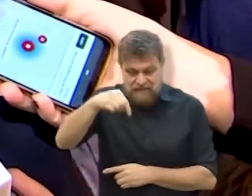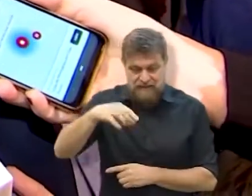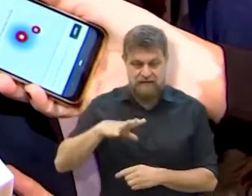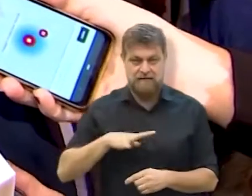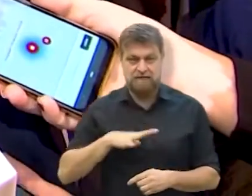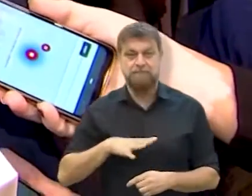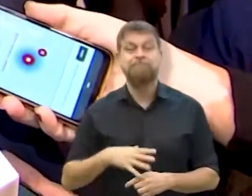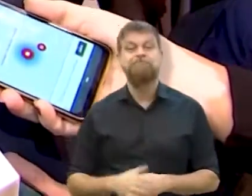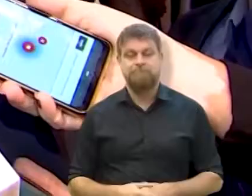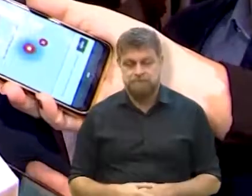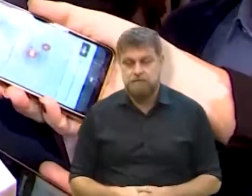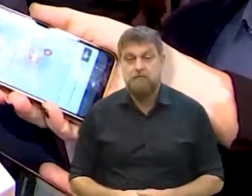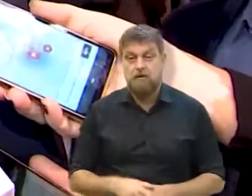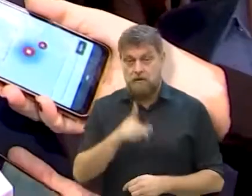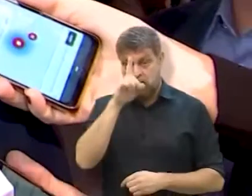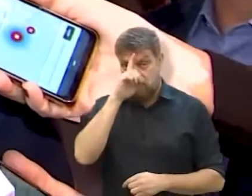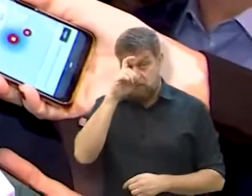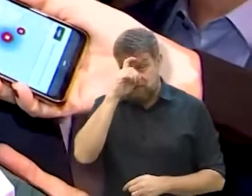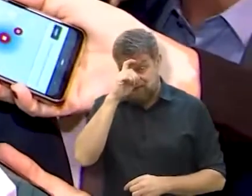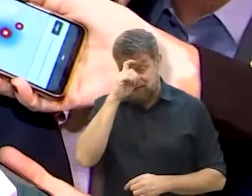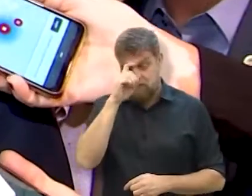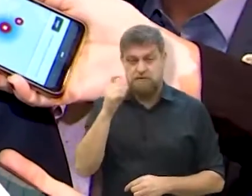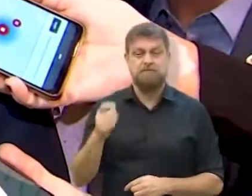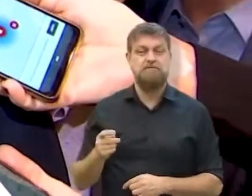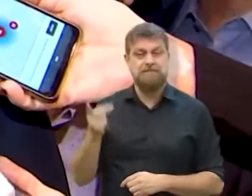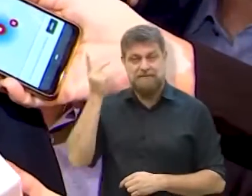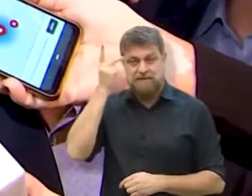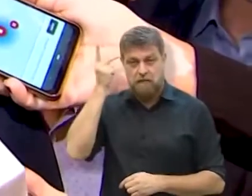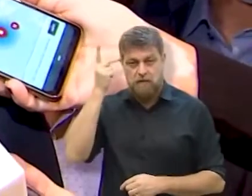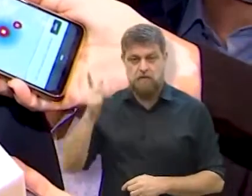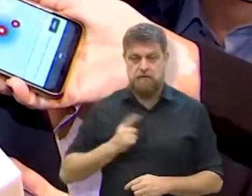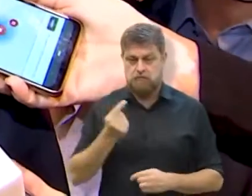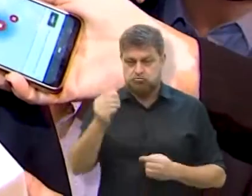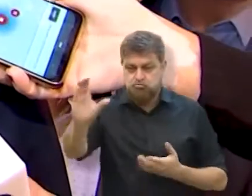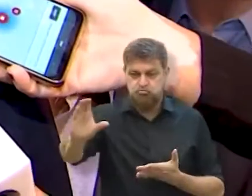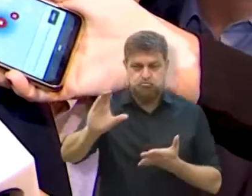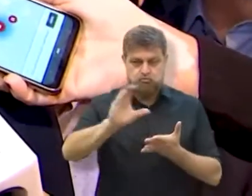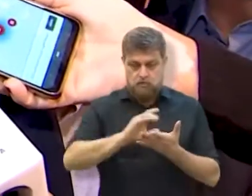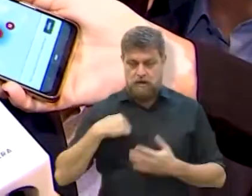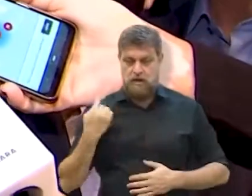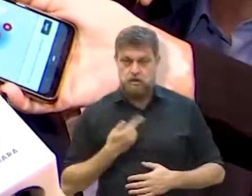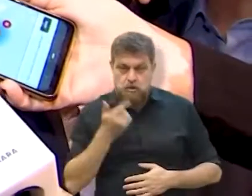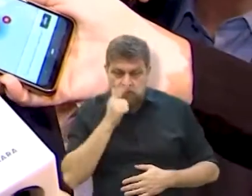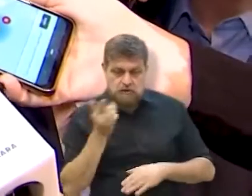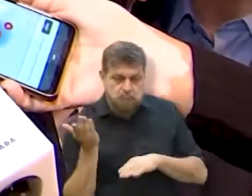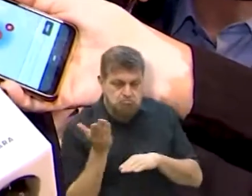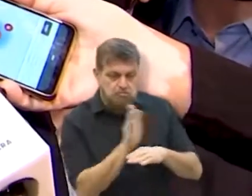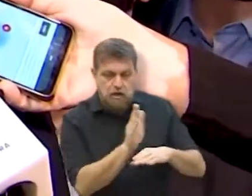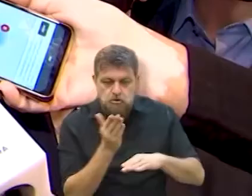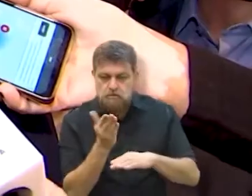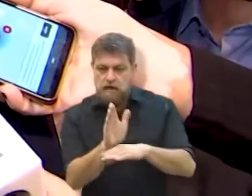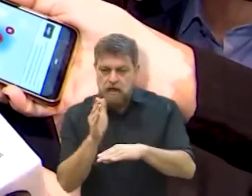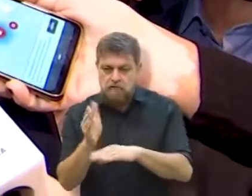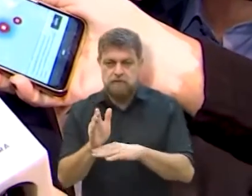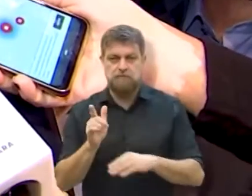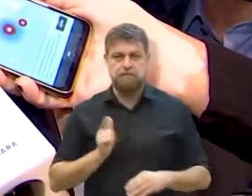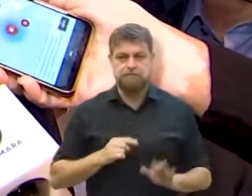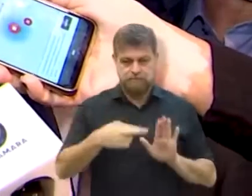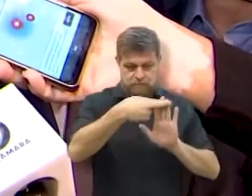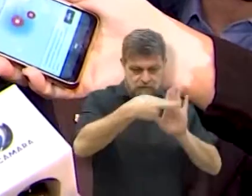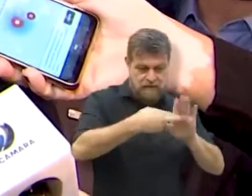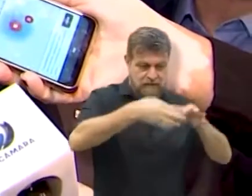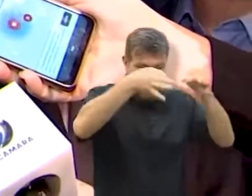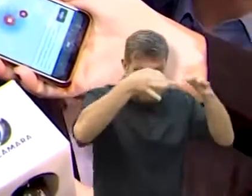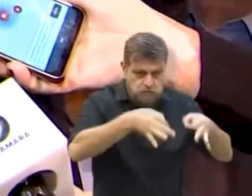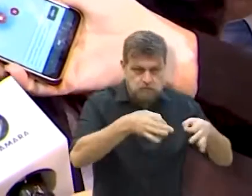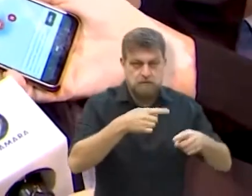hospitais filantrópicos e, além desse programa, o governo de São Paulo aportou mais recursos para que a gente pudesse ajudar esses hospitais. Um